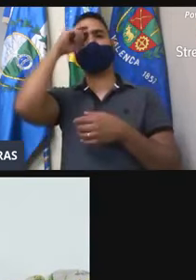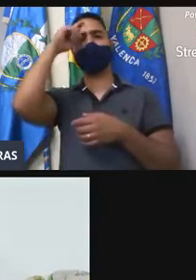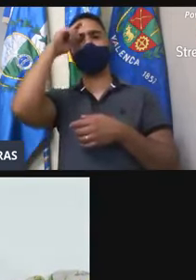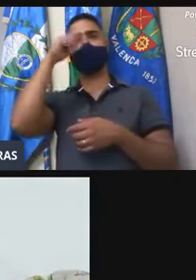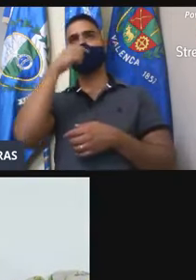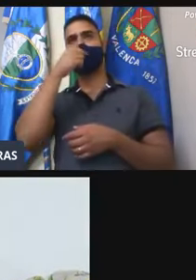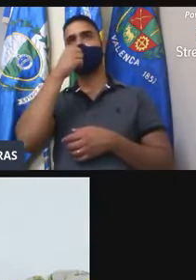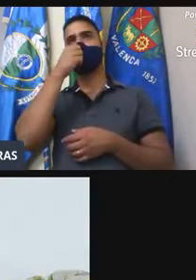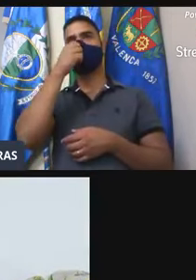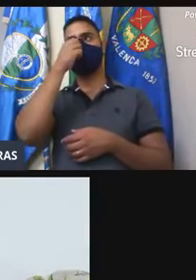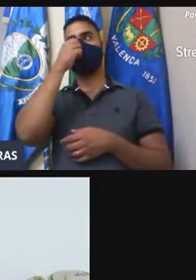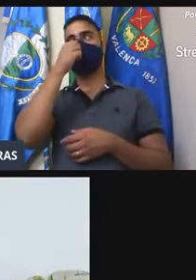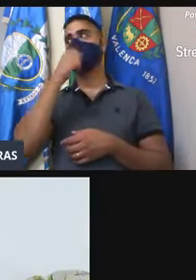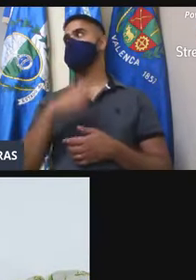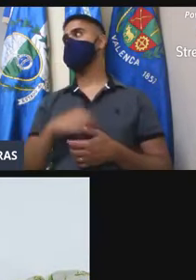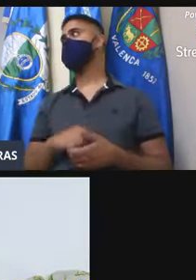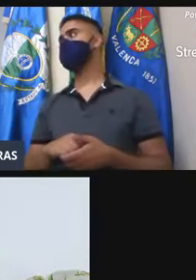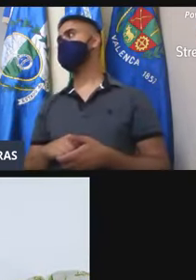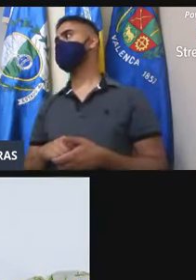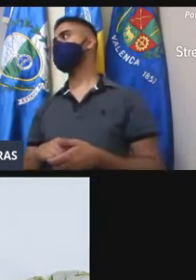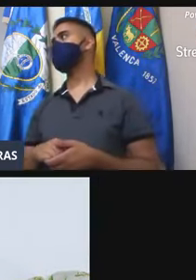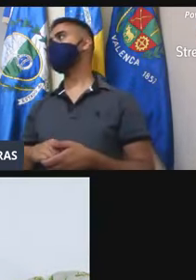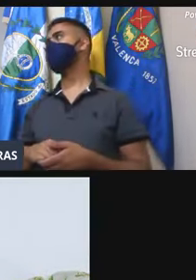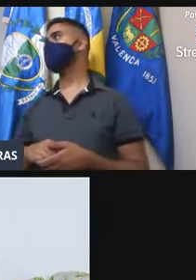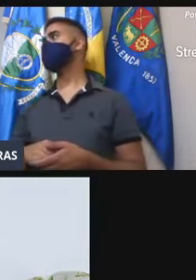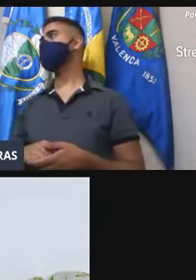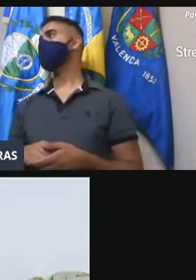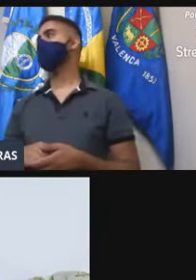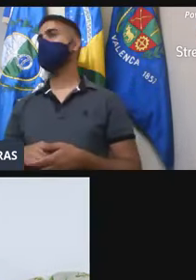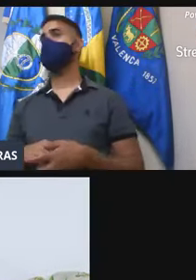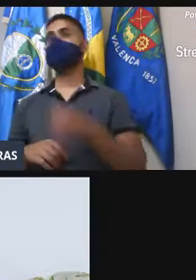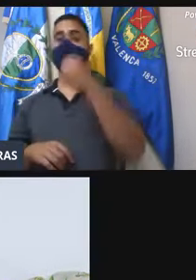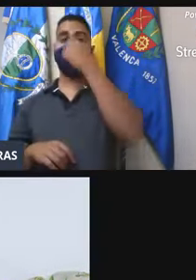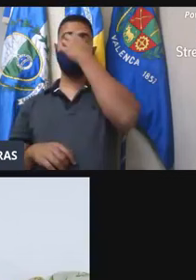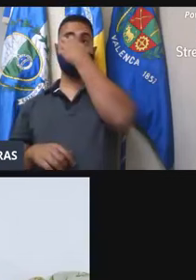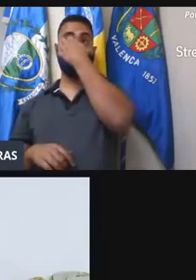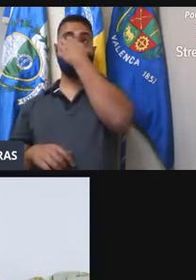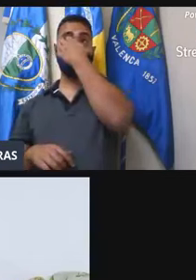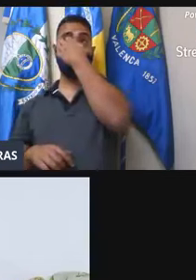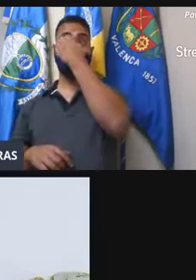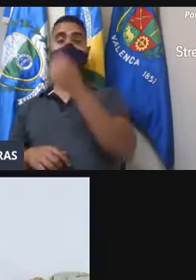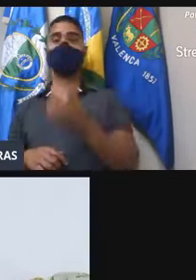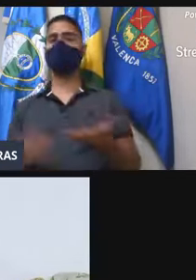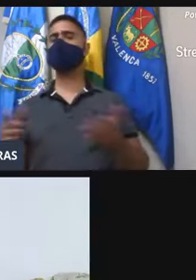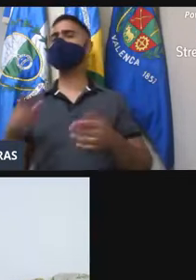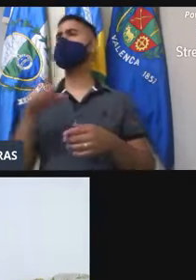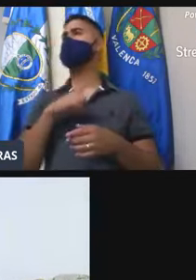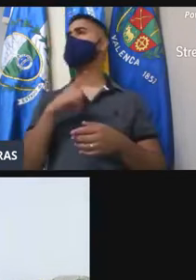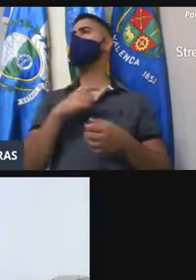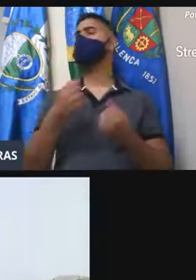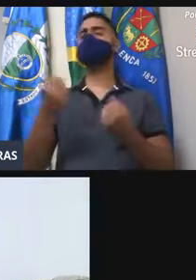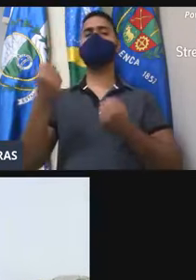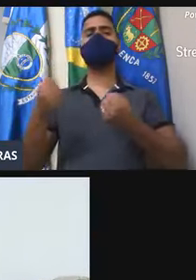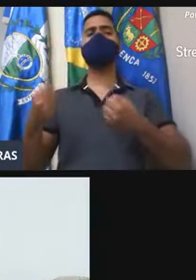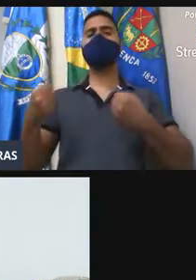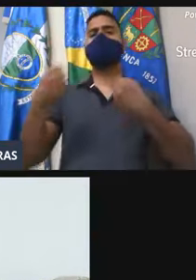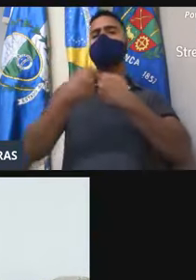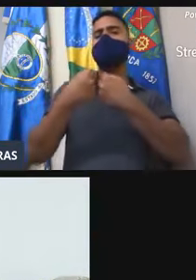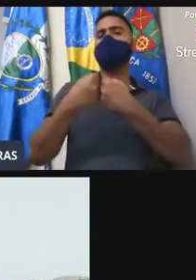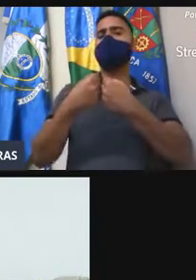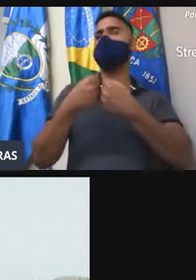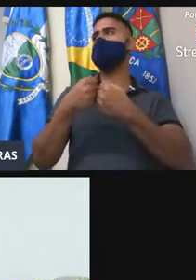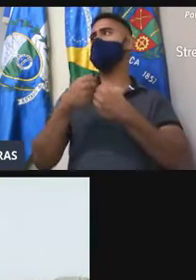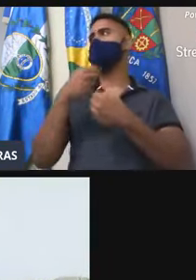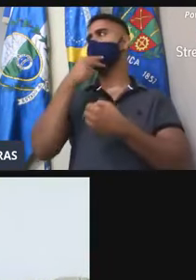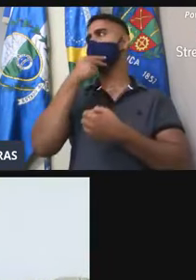José Fijanuzzi. Só para ilustrar, nós tivemos um acidente essa semana ali na estrada de Parapiona. O